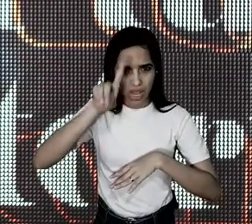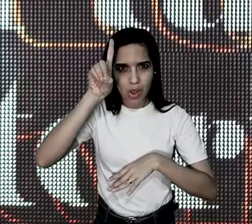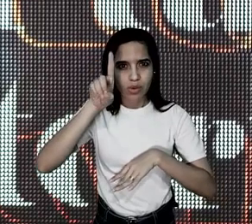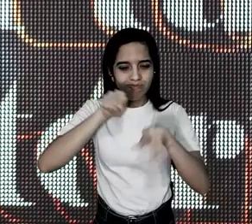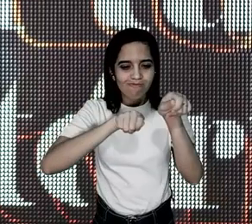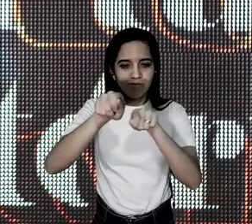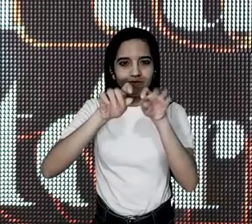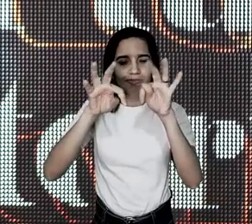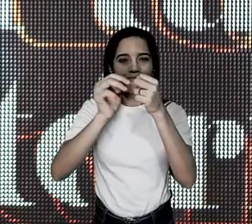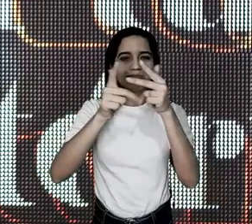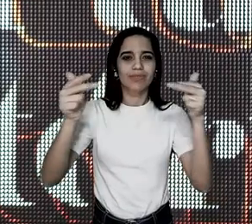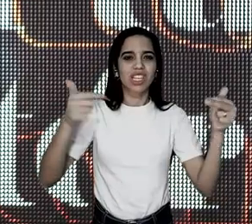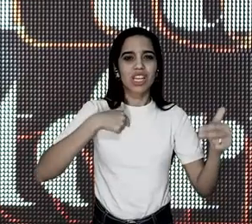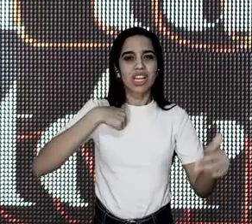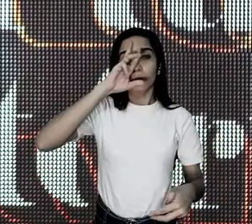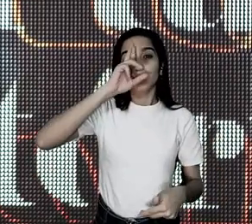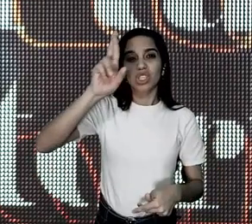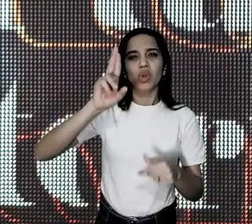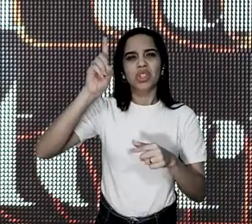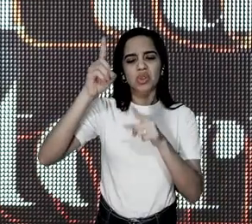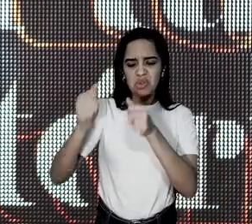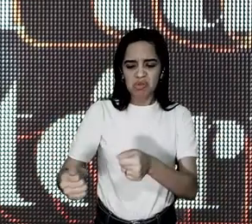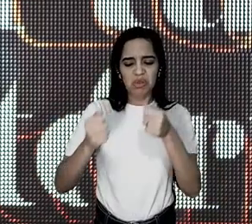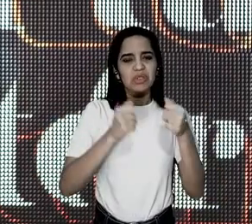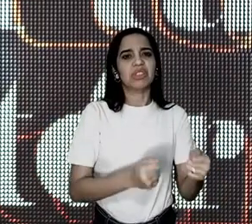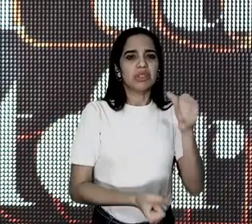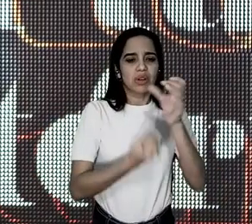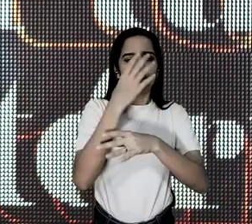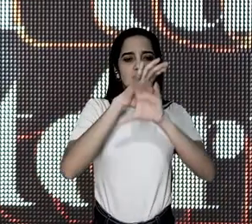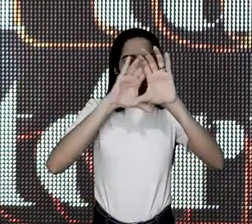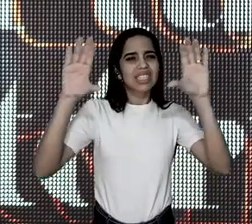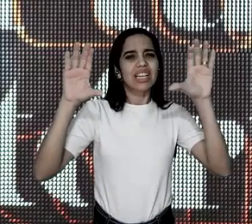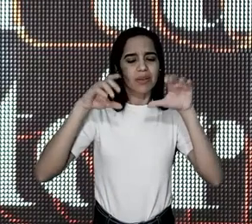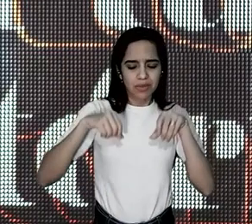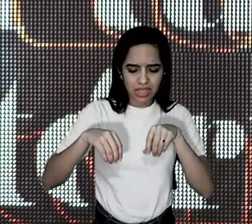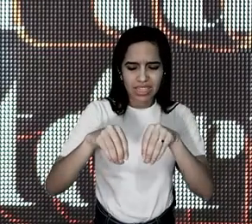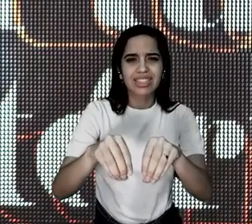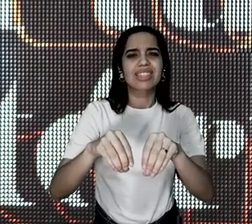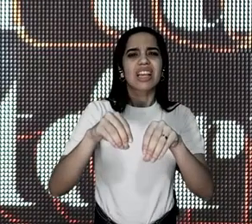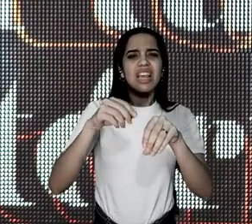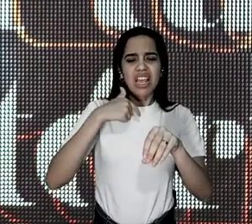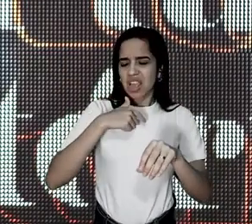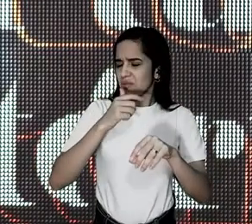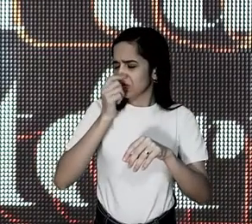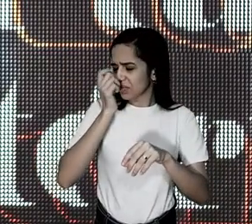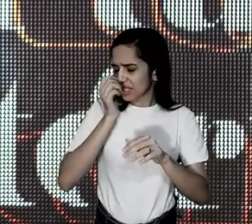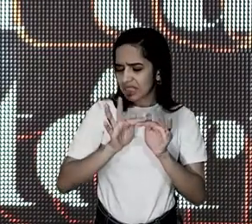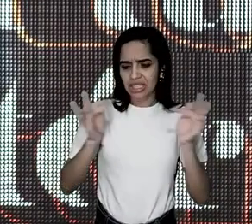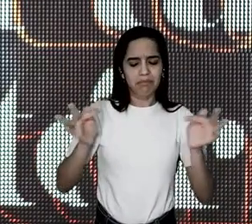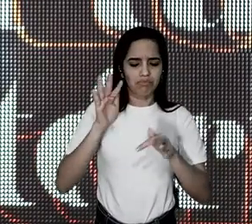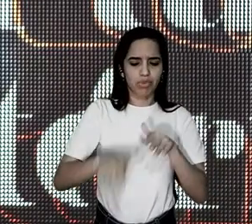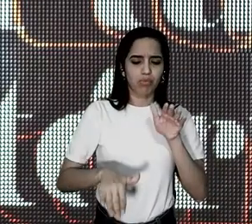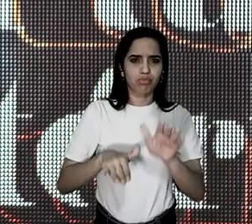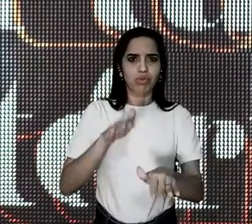as coisas, eu sou o Senhor Deus Todo-Poderoso, Criador dos céus e da terra, a terra é o estrado dos meus pés e nos